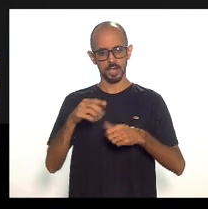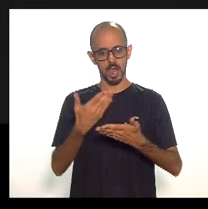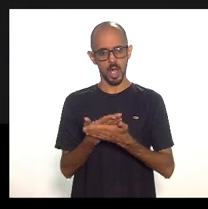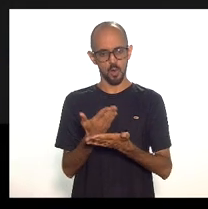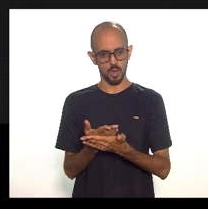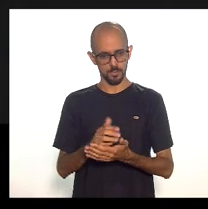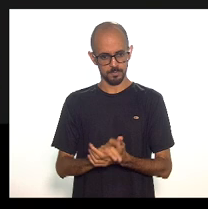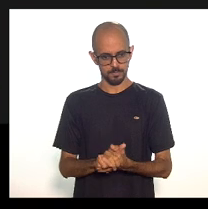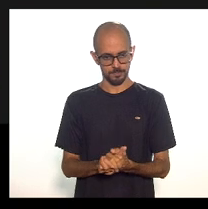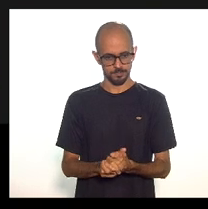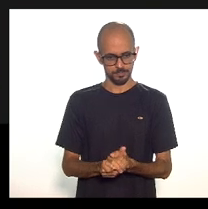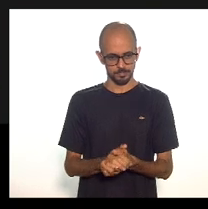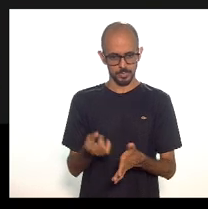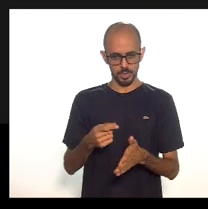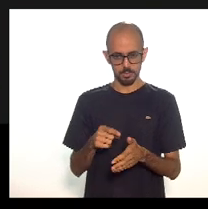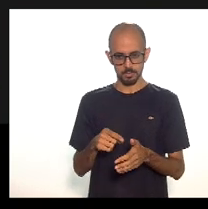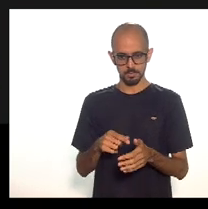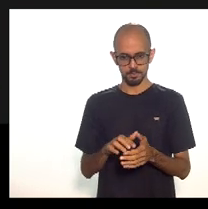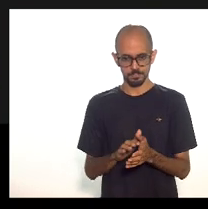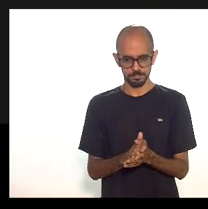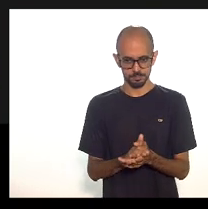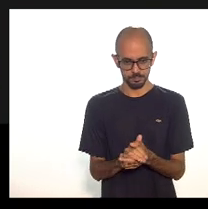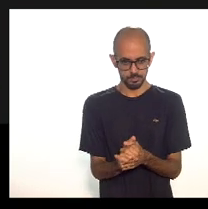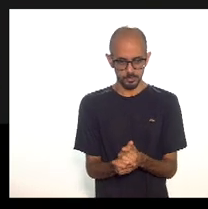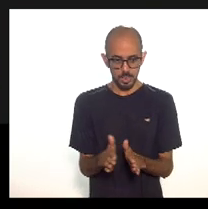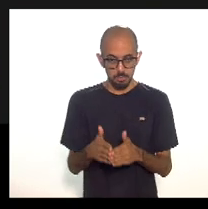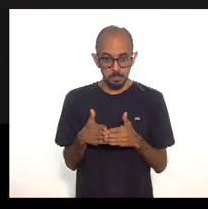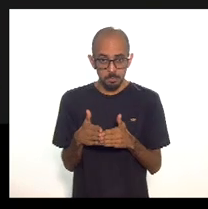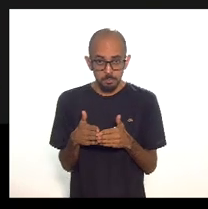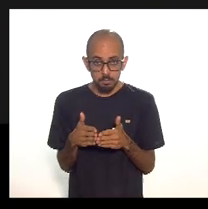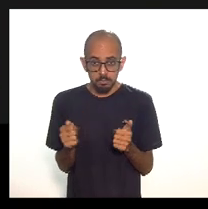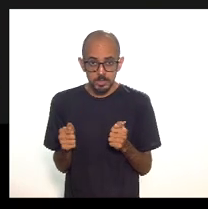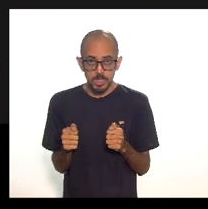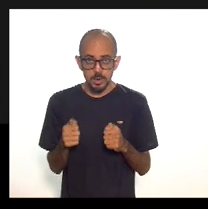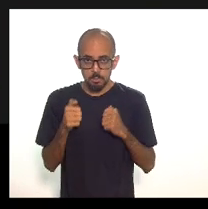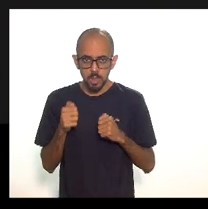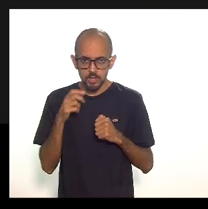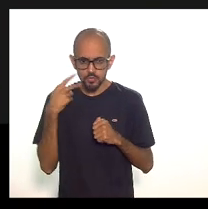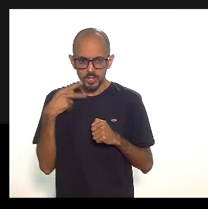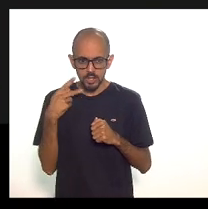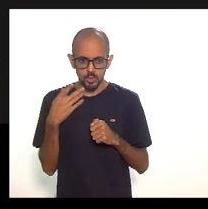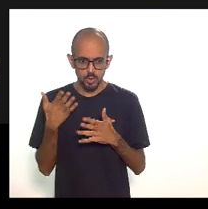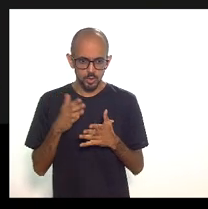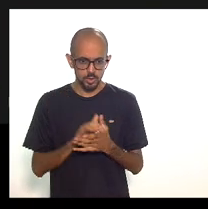Me permite, vereador Paulo? Obrigado, deputado Flávio.